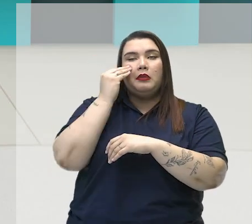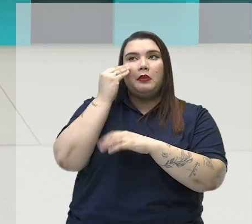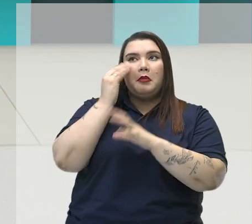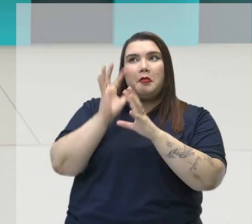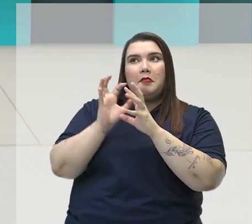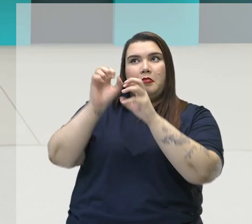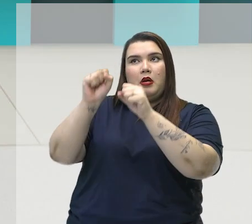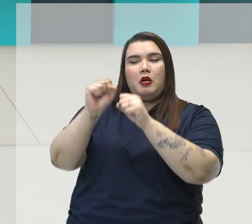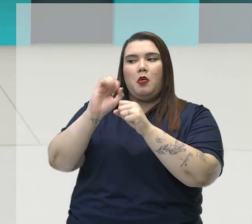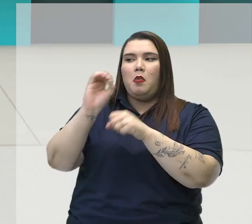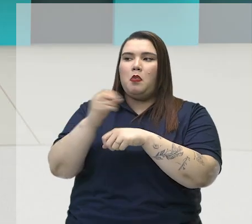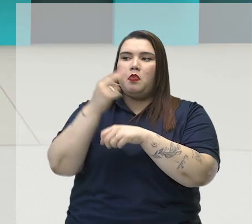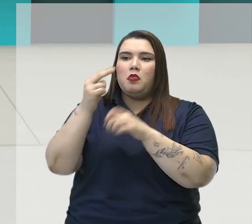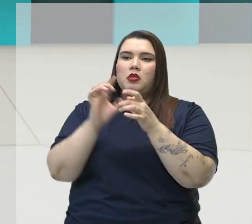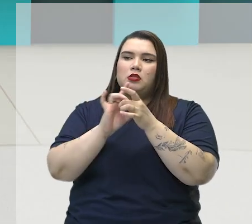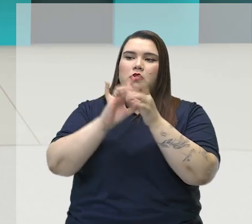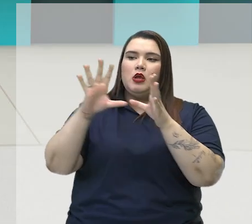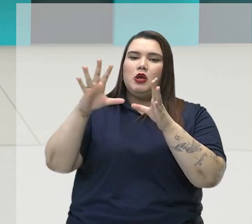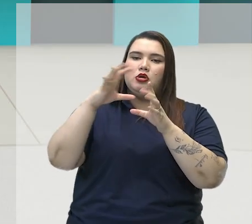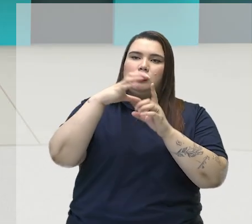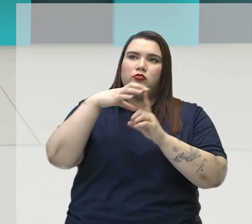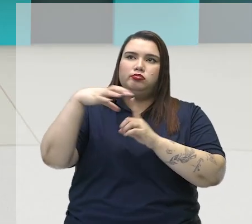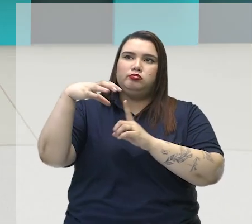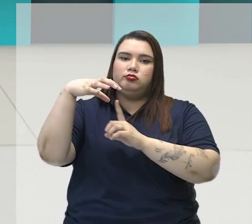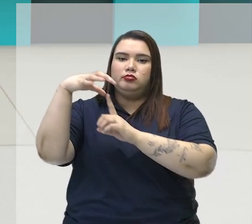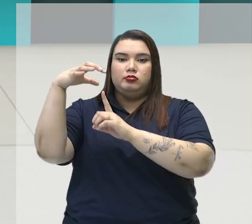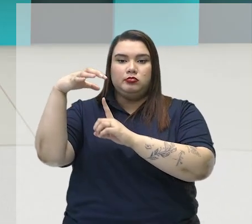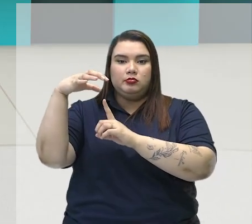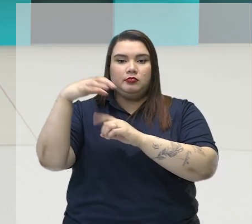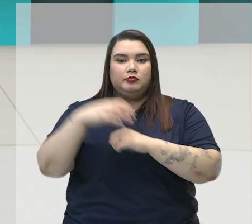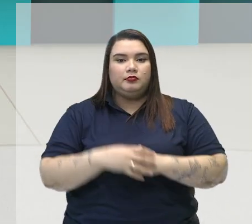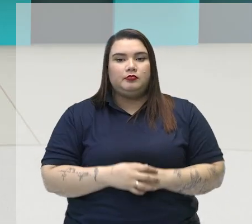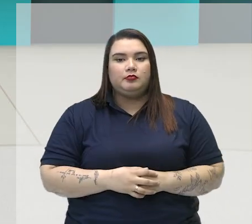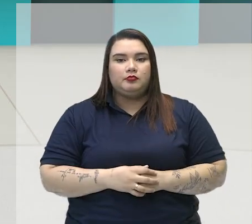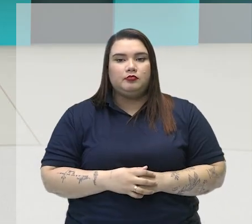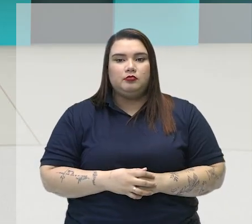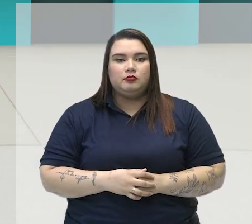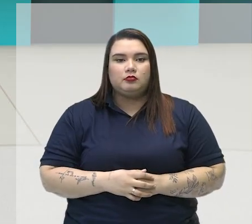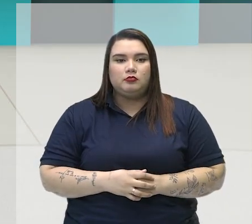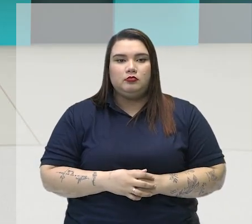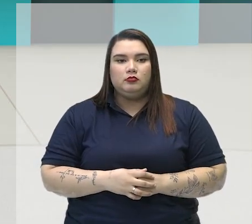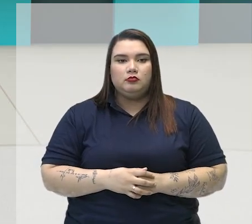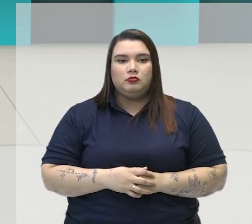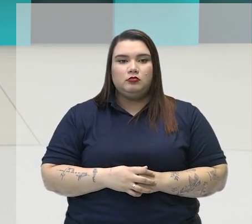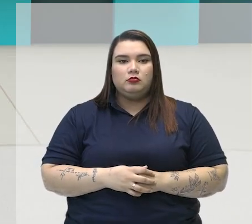ou tentando alcançar esse balão, É,